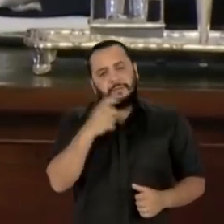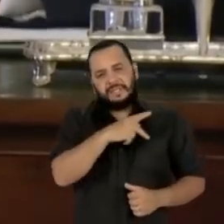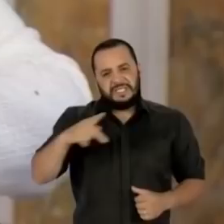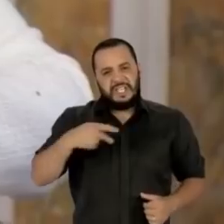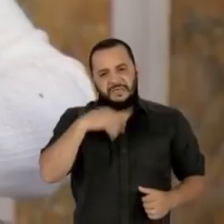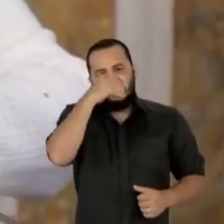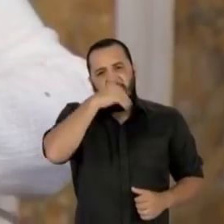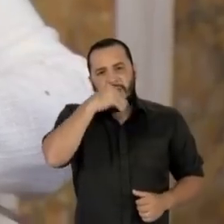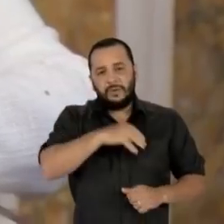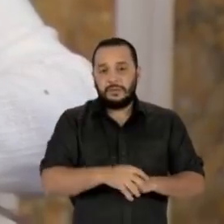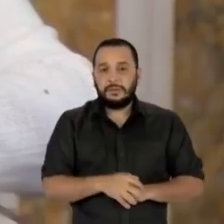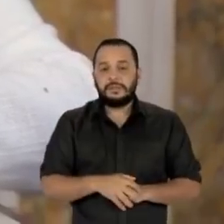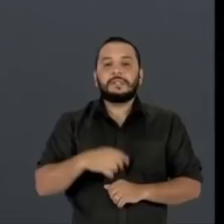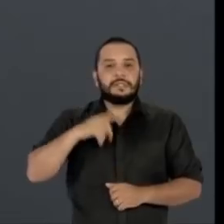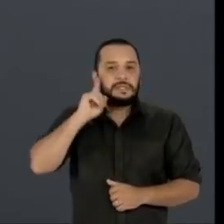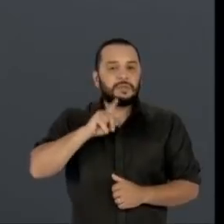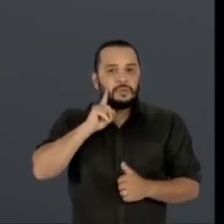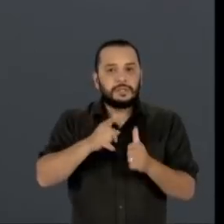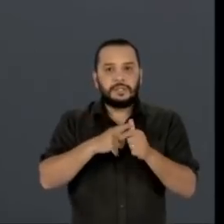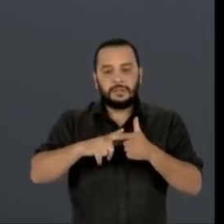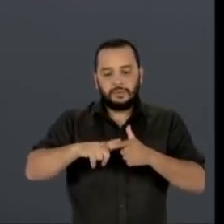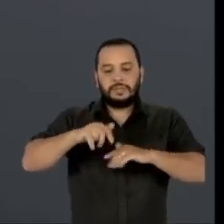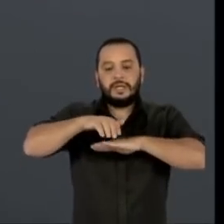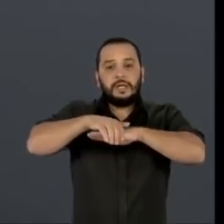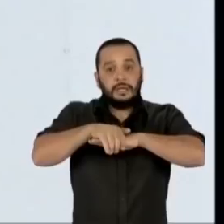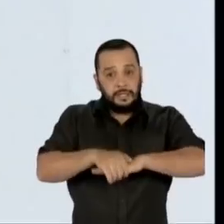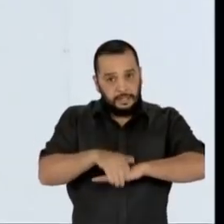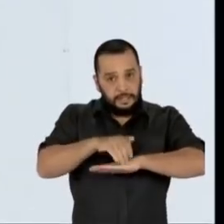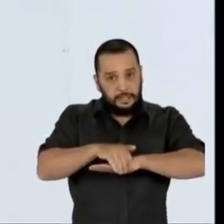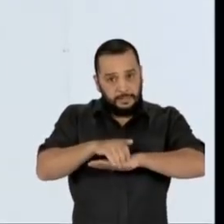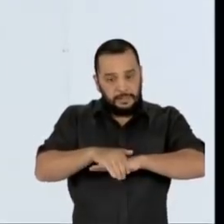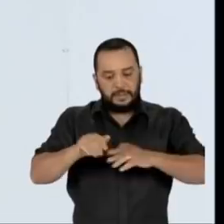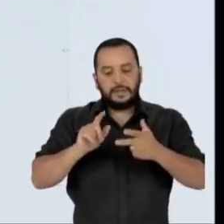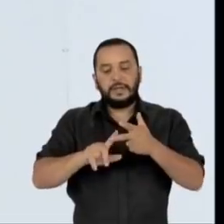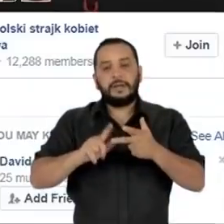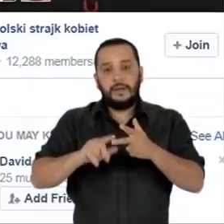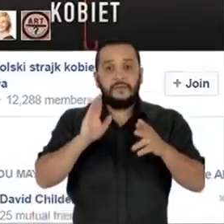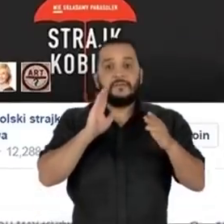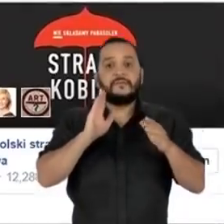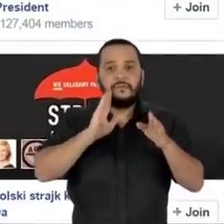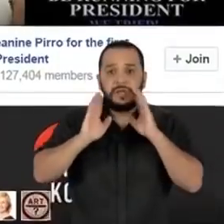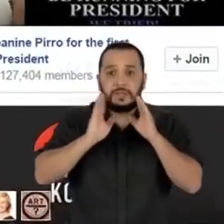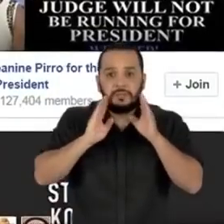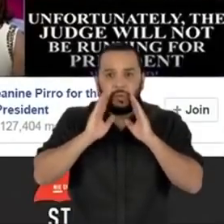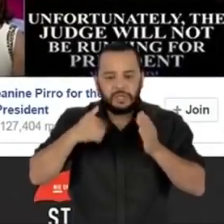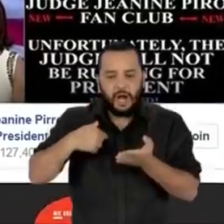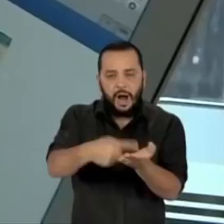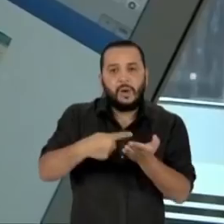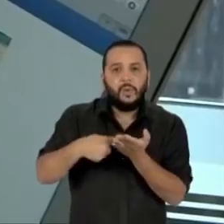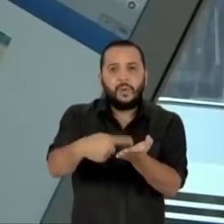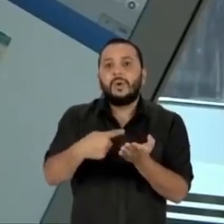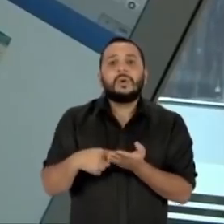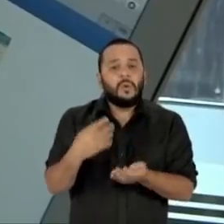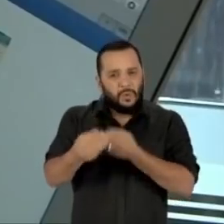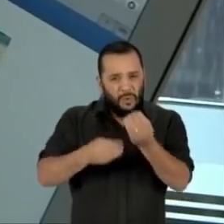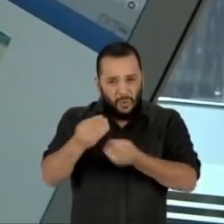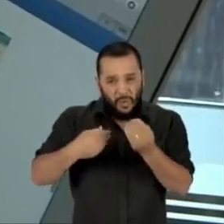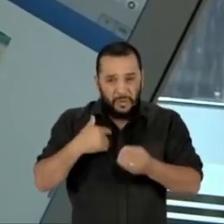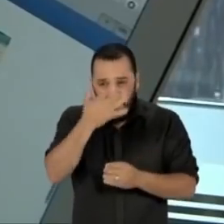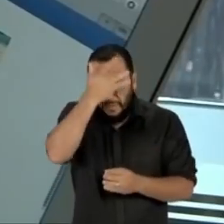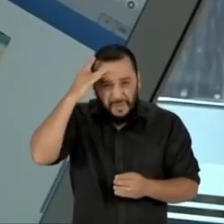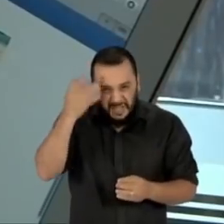os estados unidos grã-bretanha e a empresa facebook assinaram um acordo que vai permitir identificar e